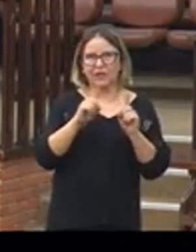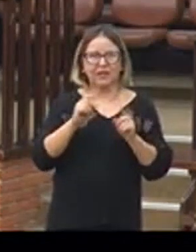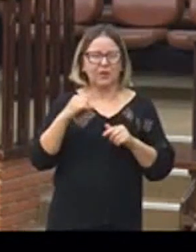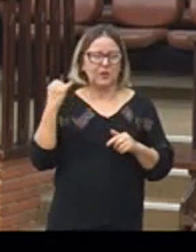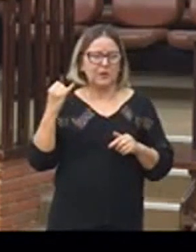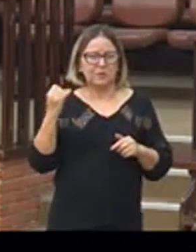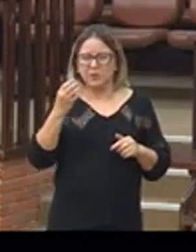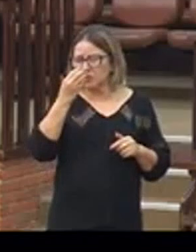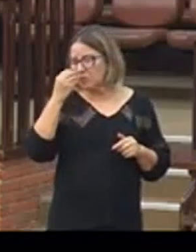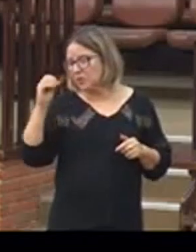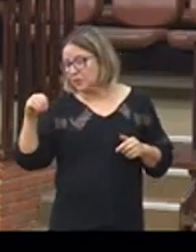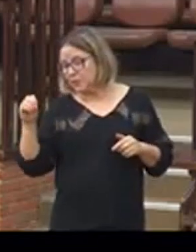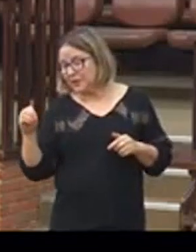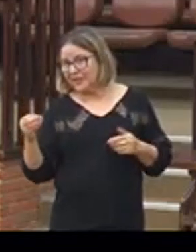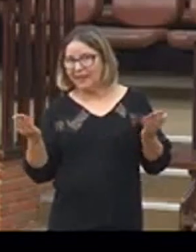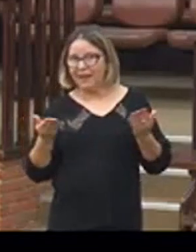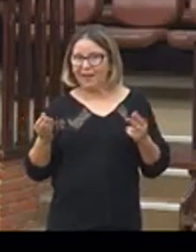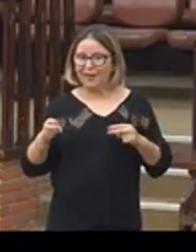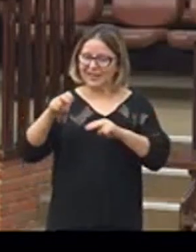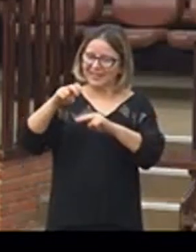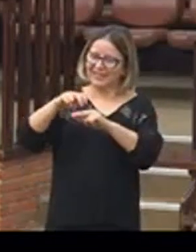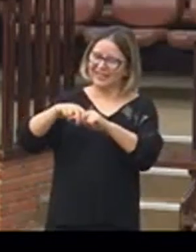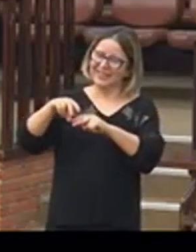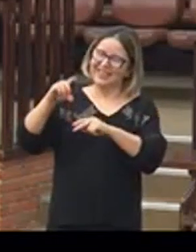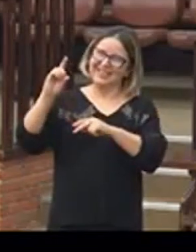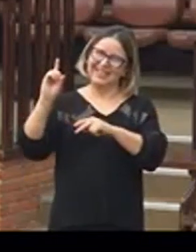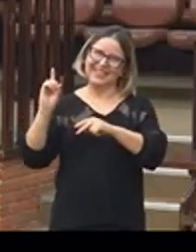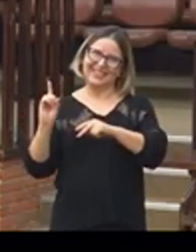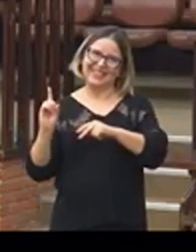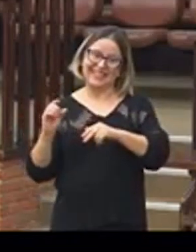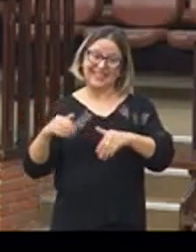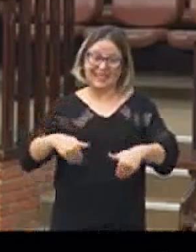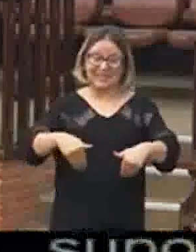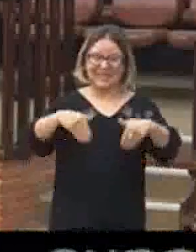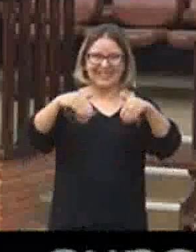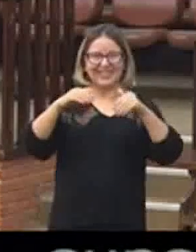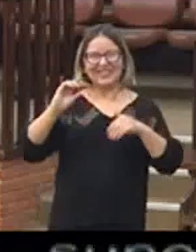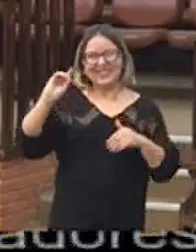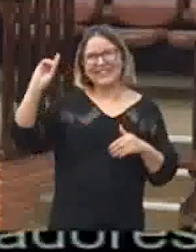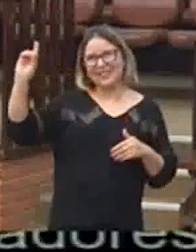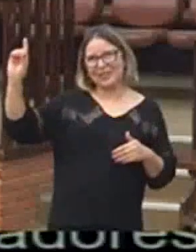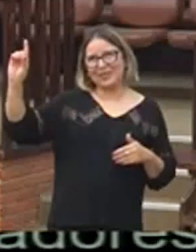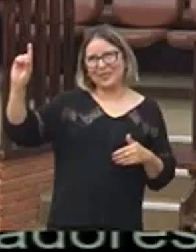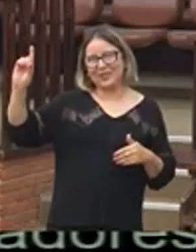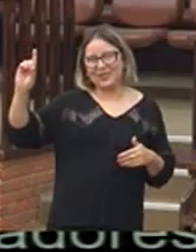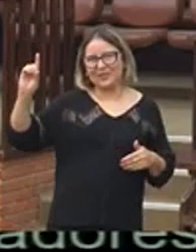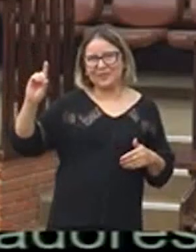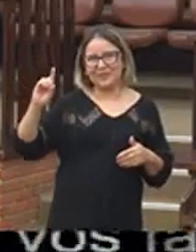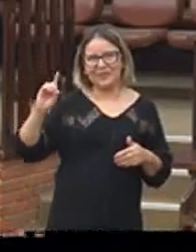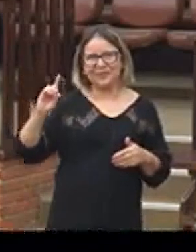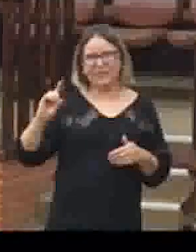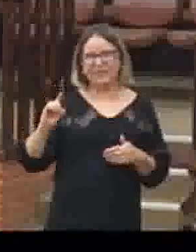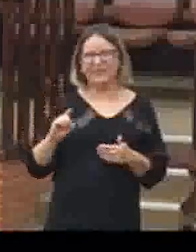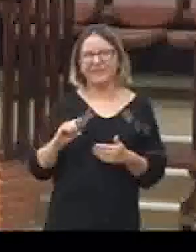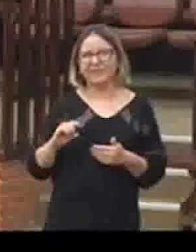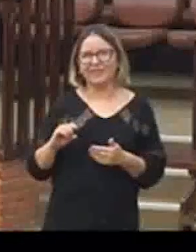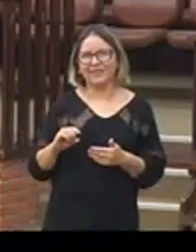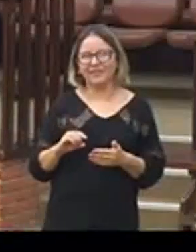e está assentado à destra do trono de Deus. Considerai, pois,